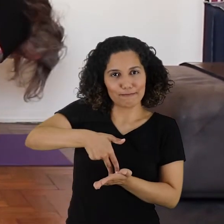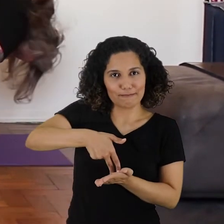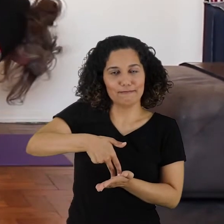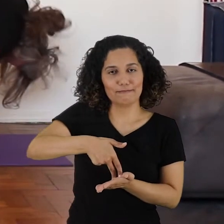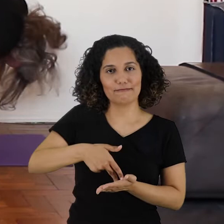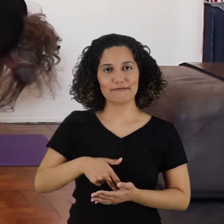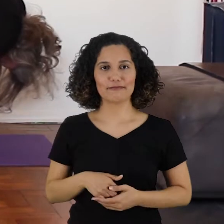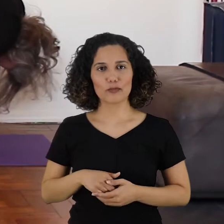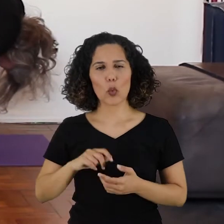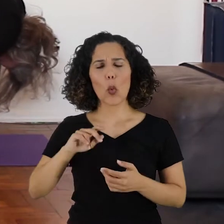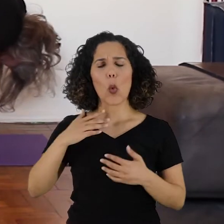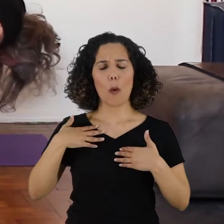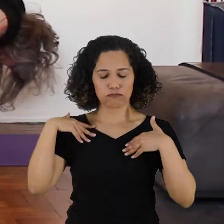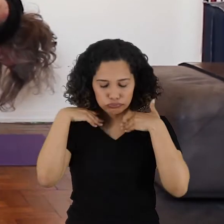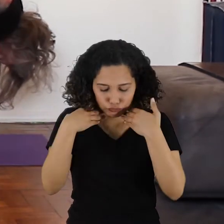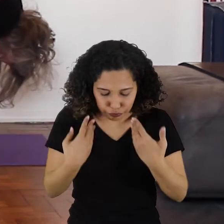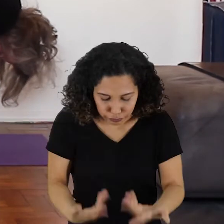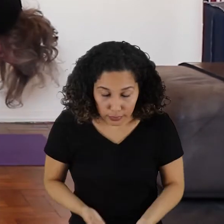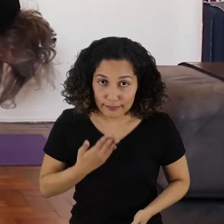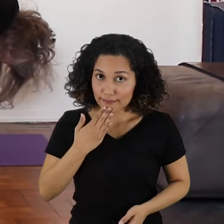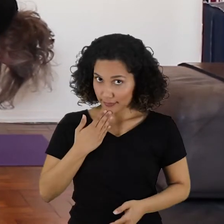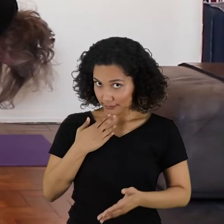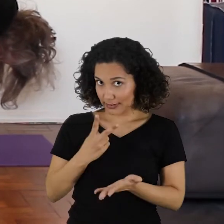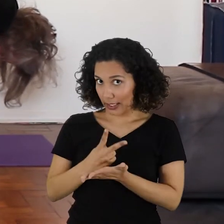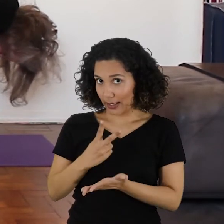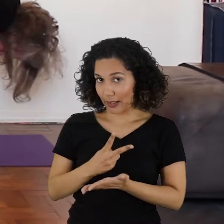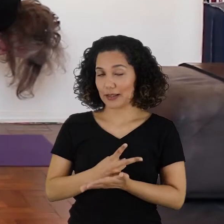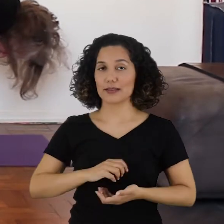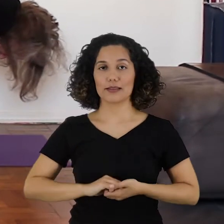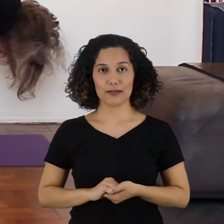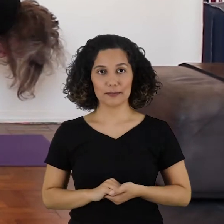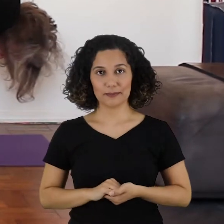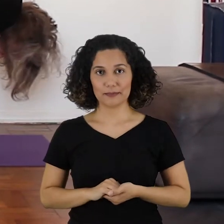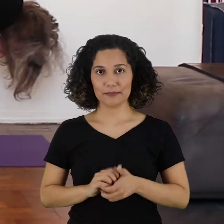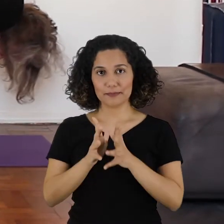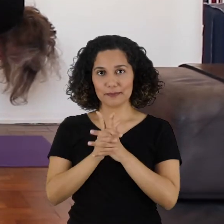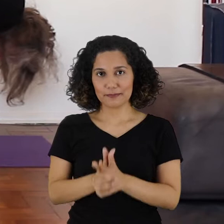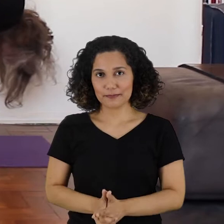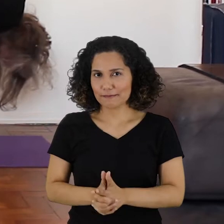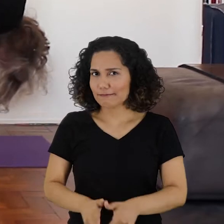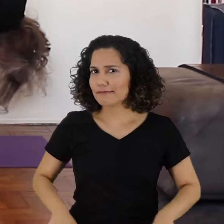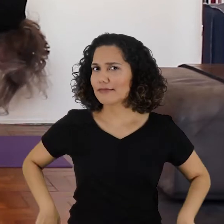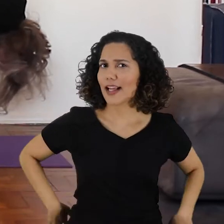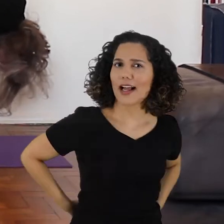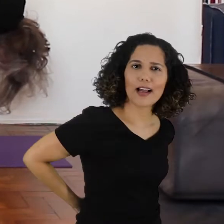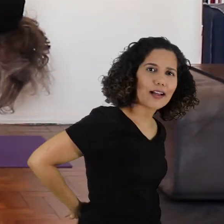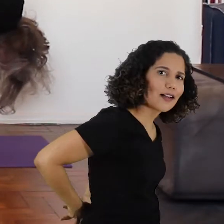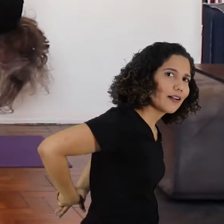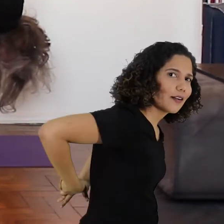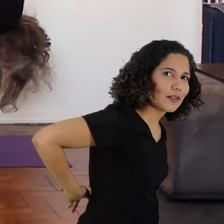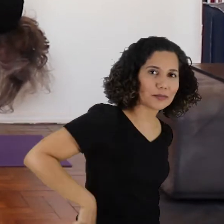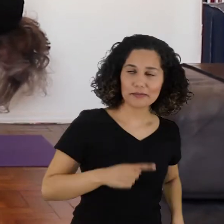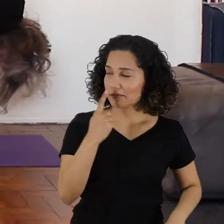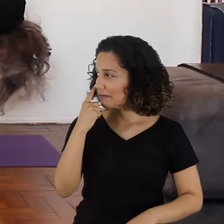pernas, deixa o tronco cair, o queixo ir lá pro peito, leva suas mãos em Kali Mudra lá atrás e tira de perto